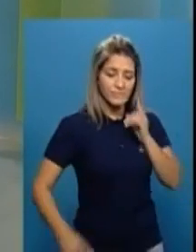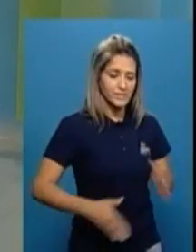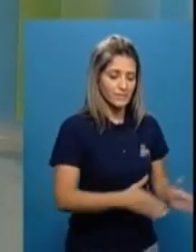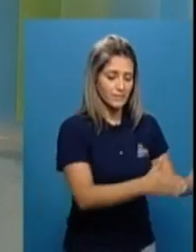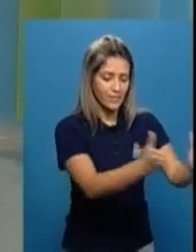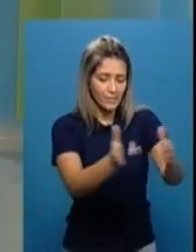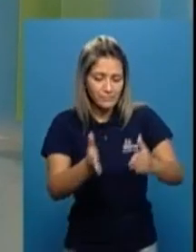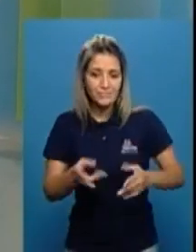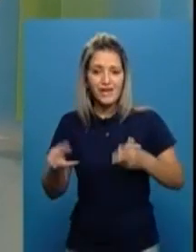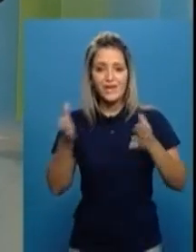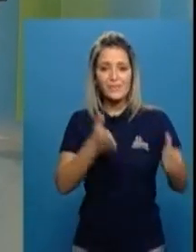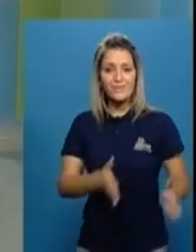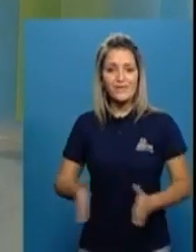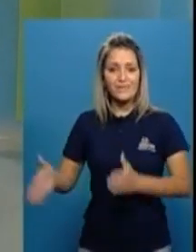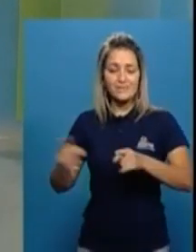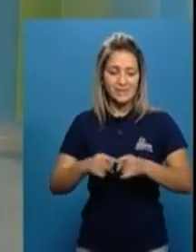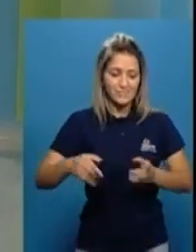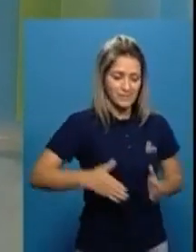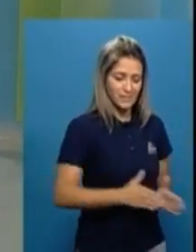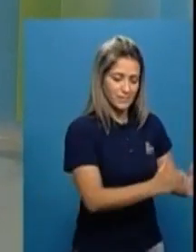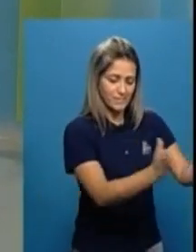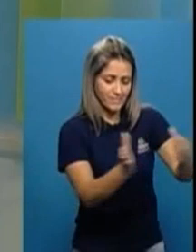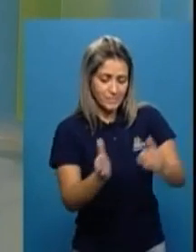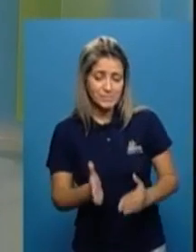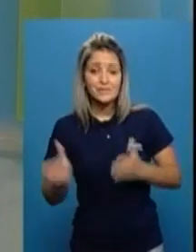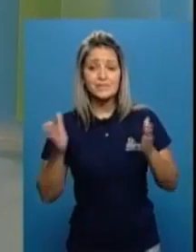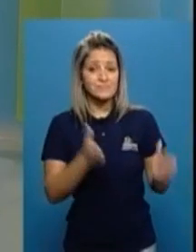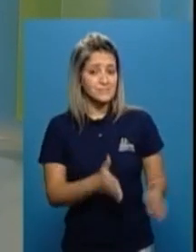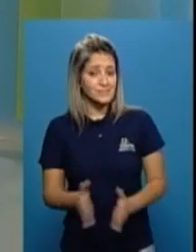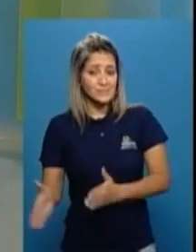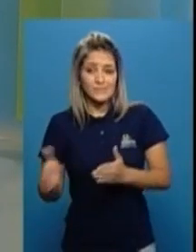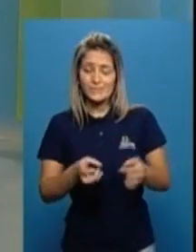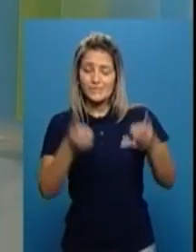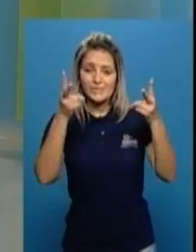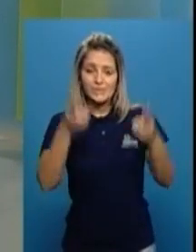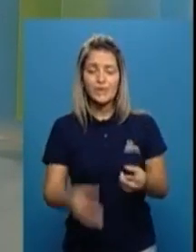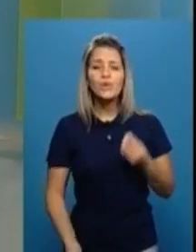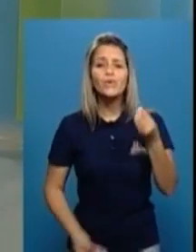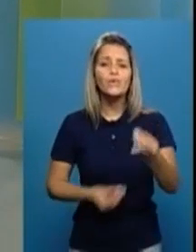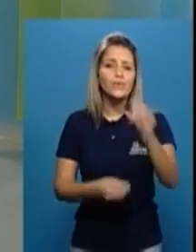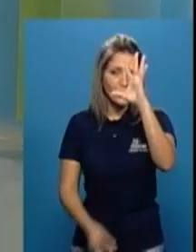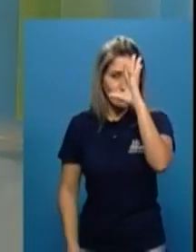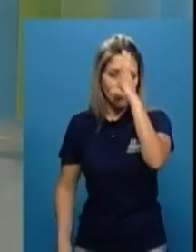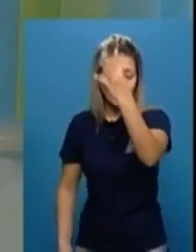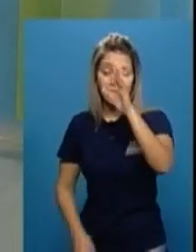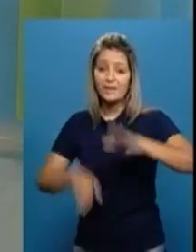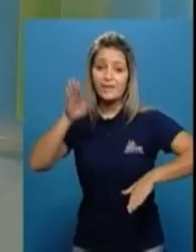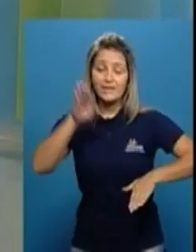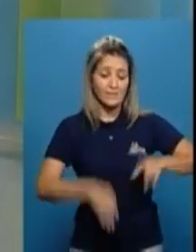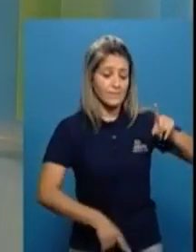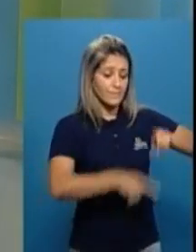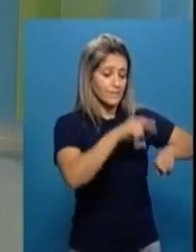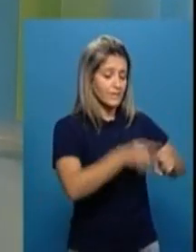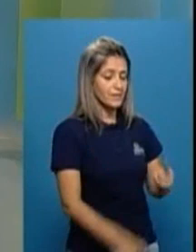fosse uma mini linha de produção. Os processos são agrupados de acordo com a sequência de